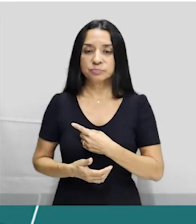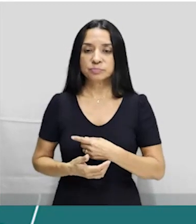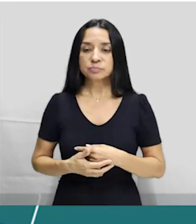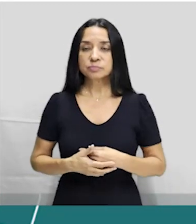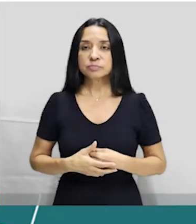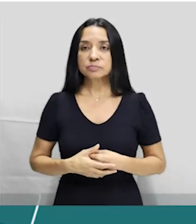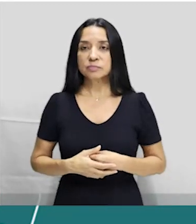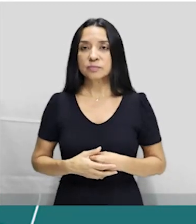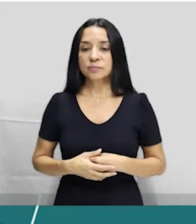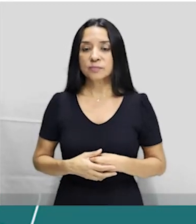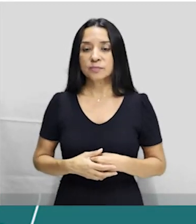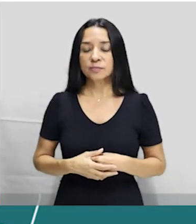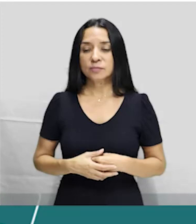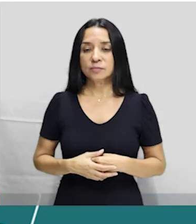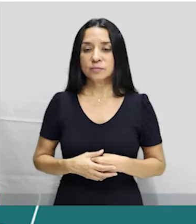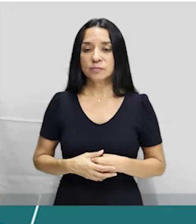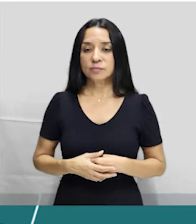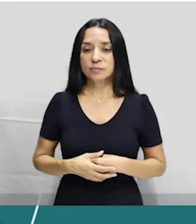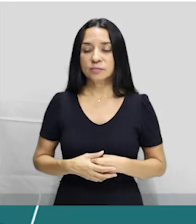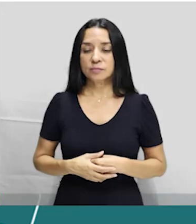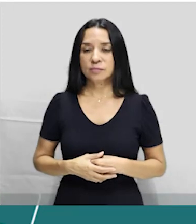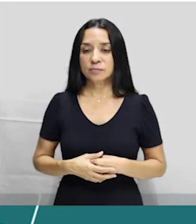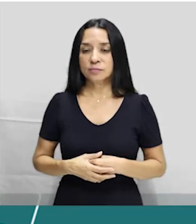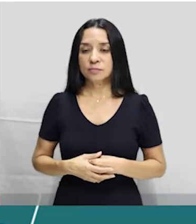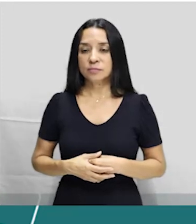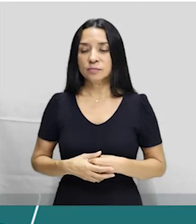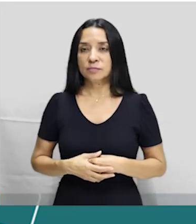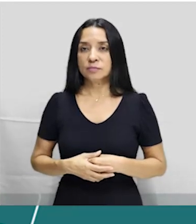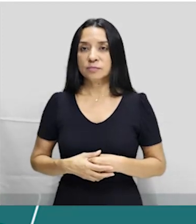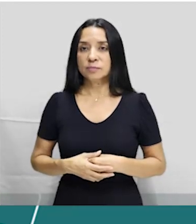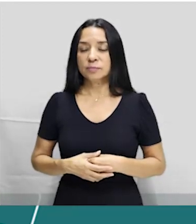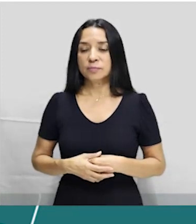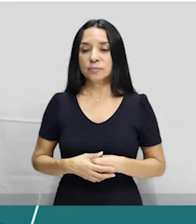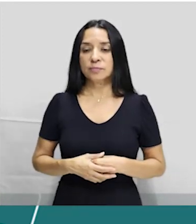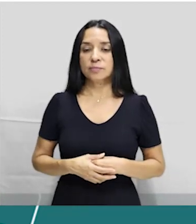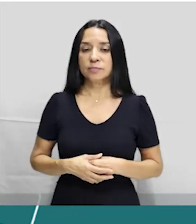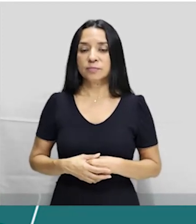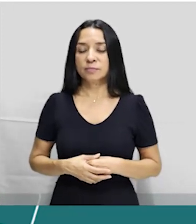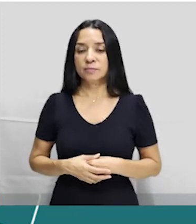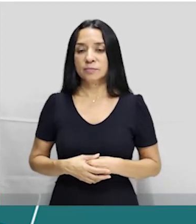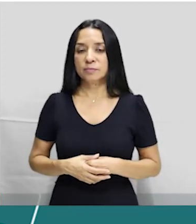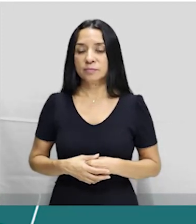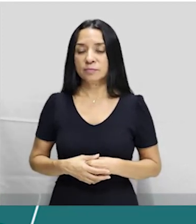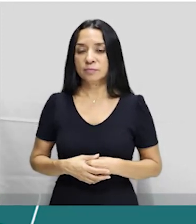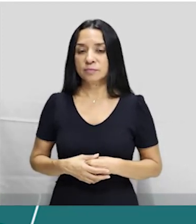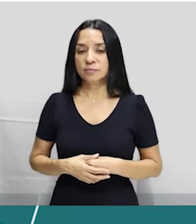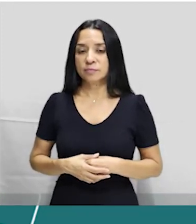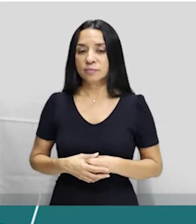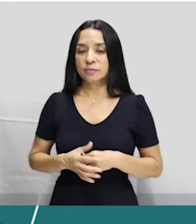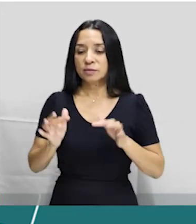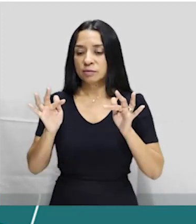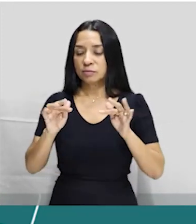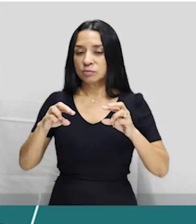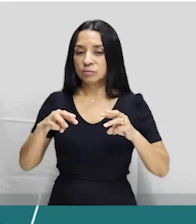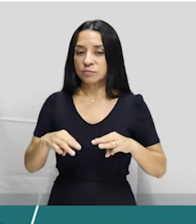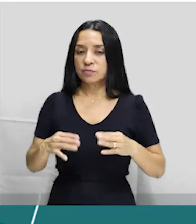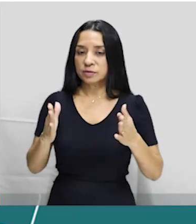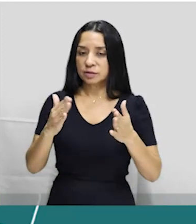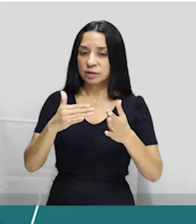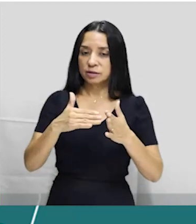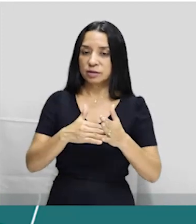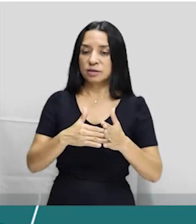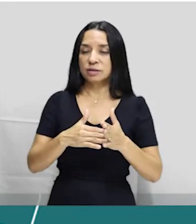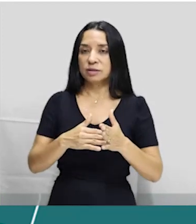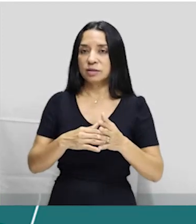la tarde, hasta el anochecer. Então, ao final da tarde até o